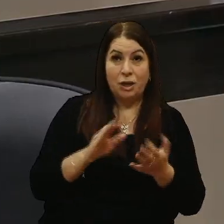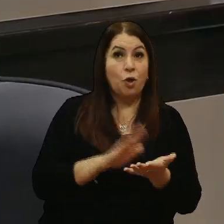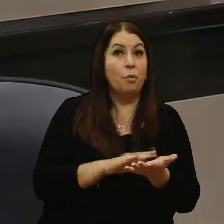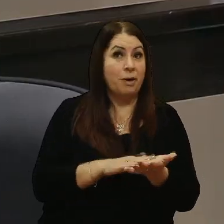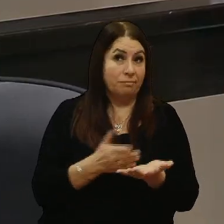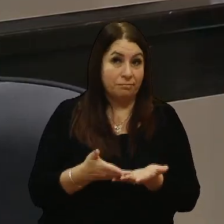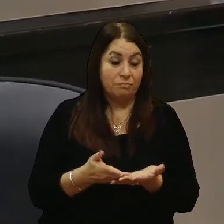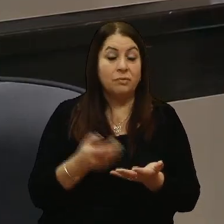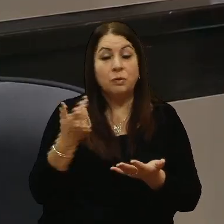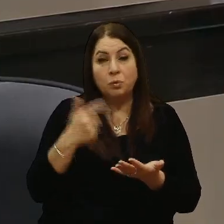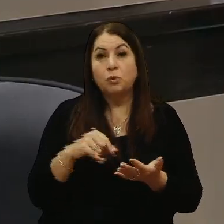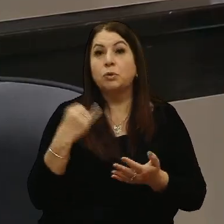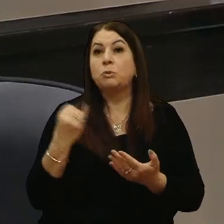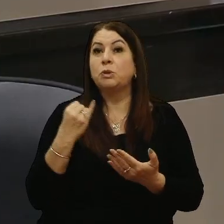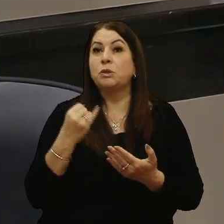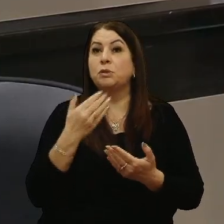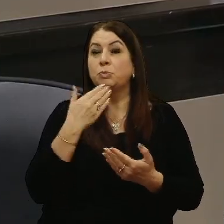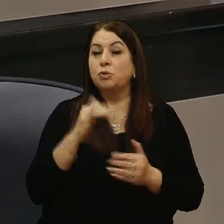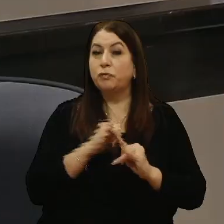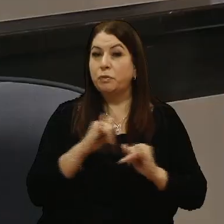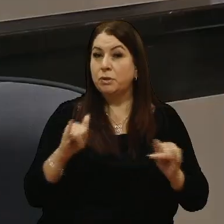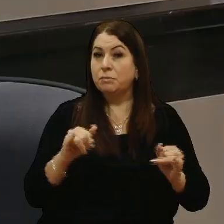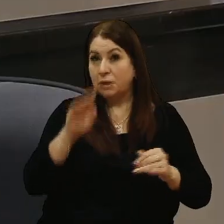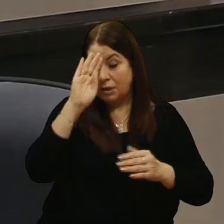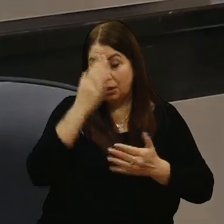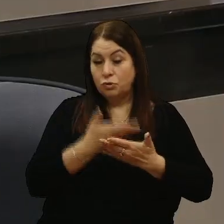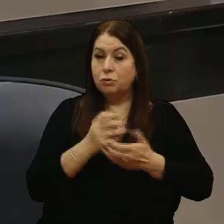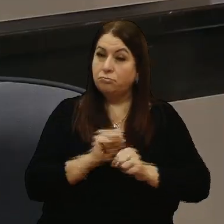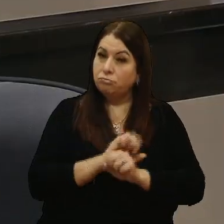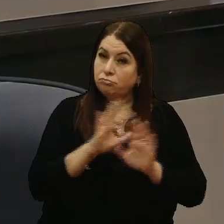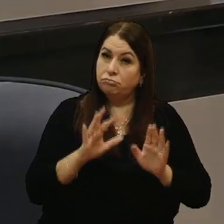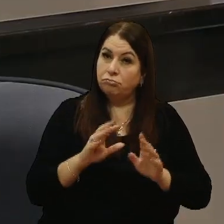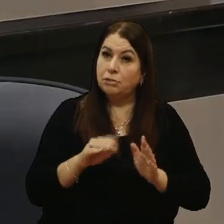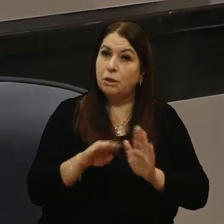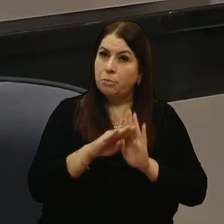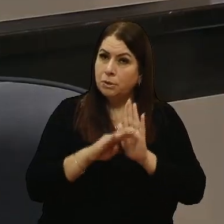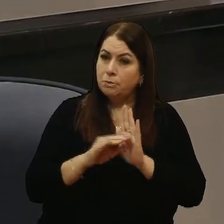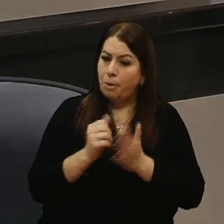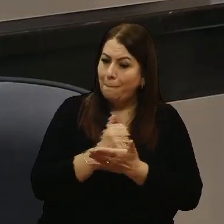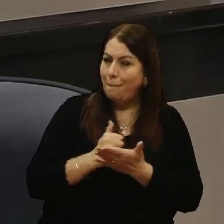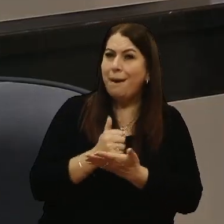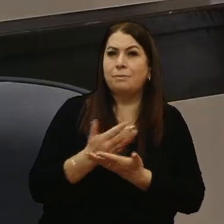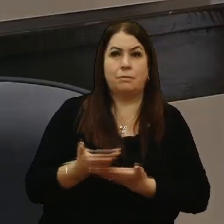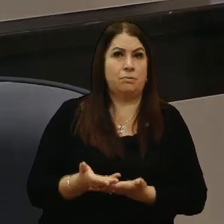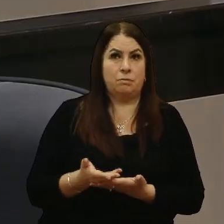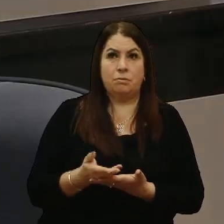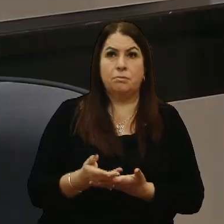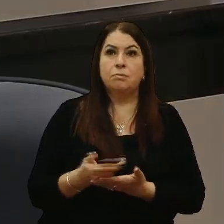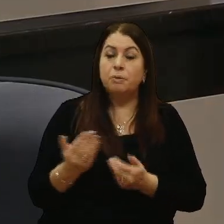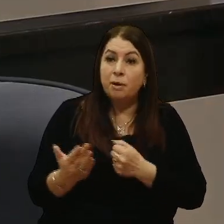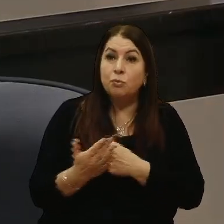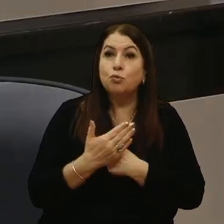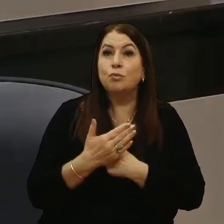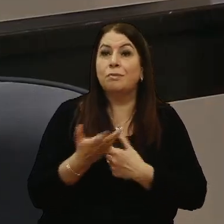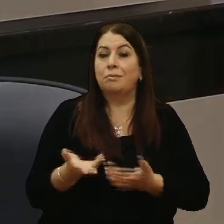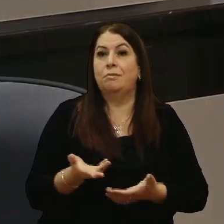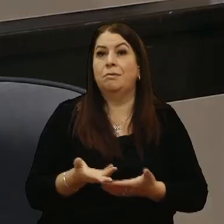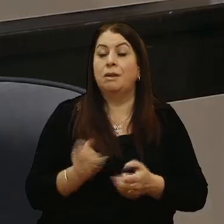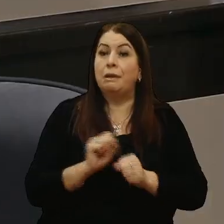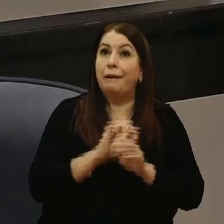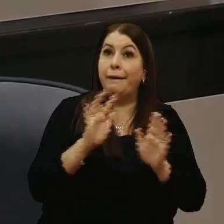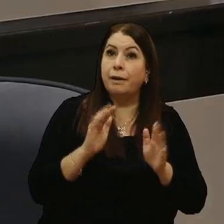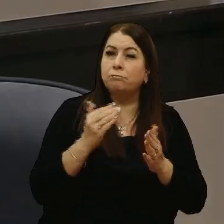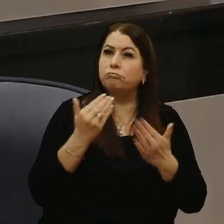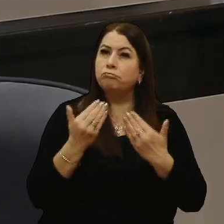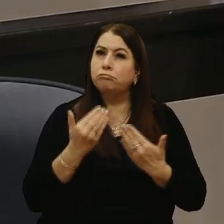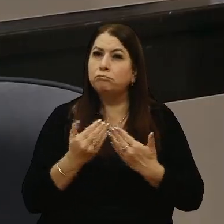cobrar. E eu acho importante esse pedido de informações. Eu acredito que a transparência é um princípio básico e isso vai nos ajudar a clarear algumas